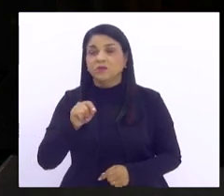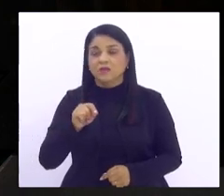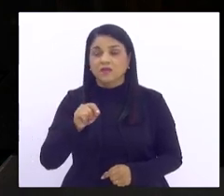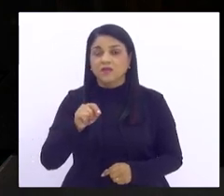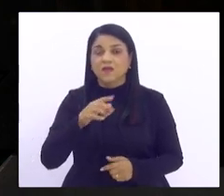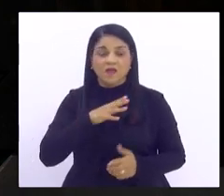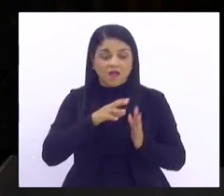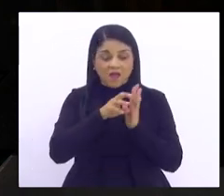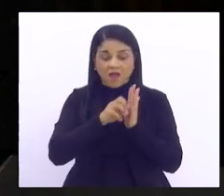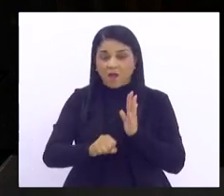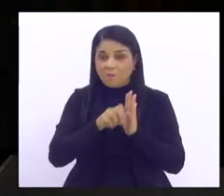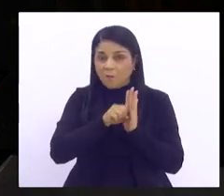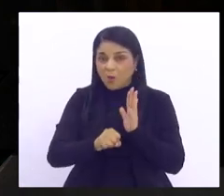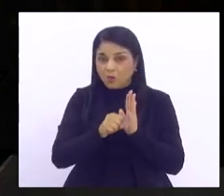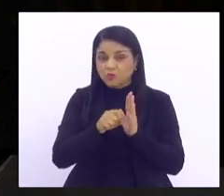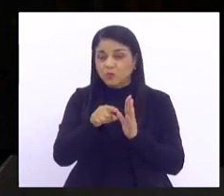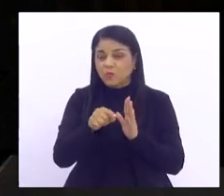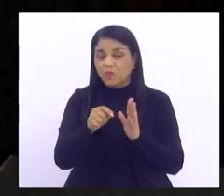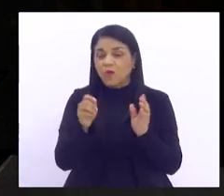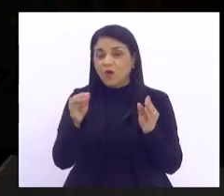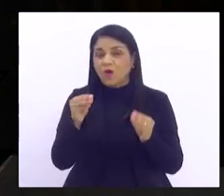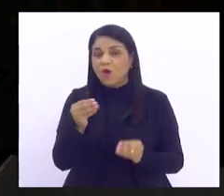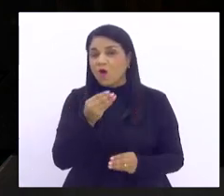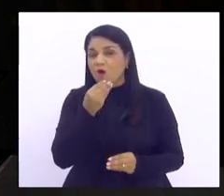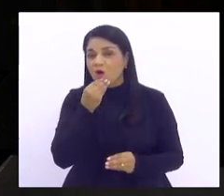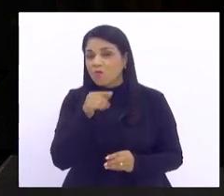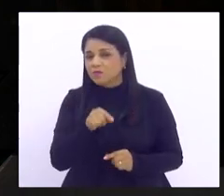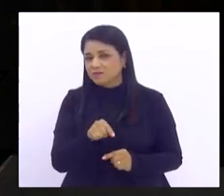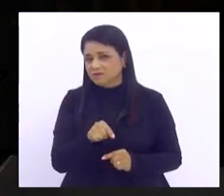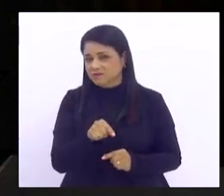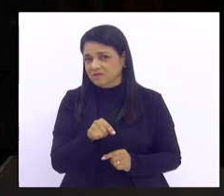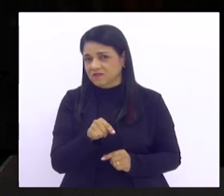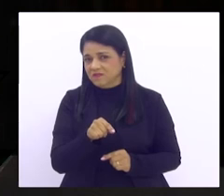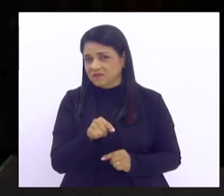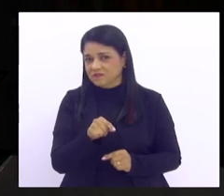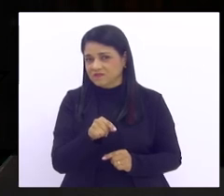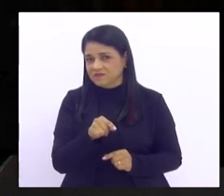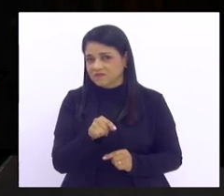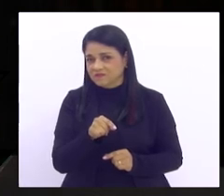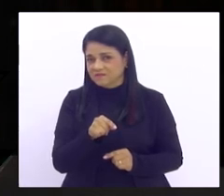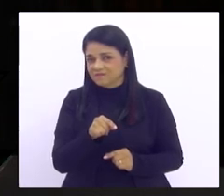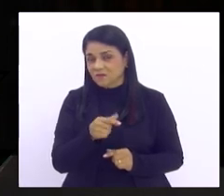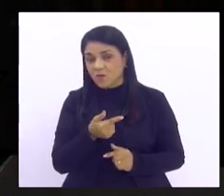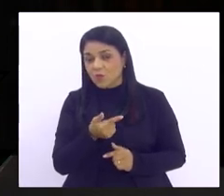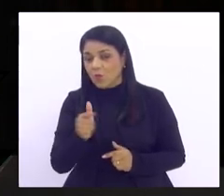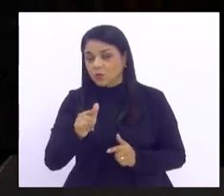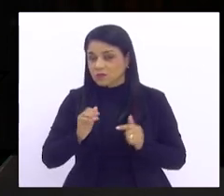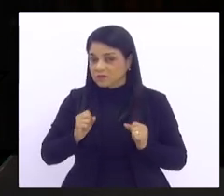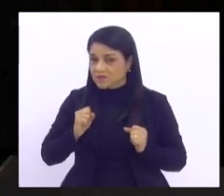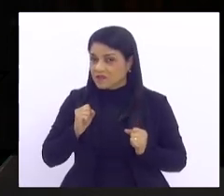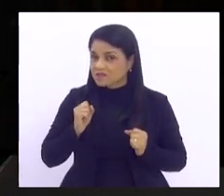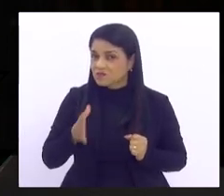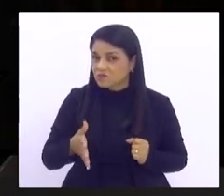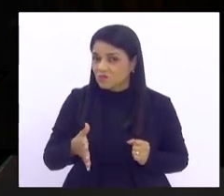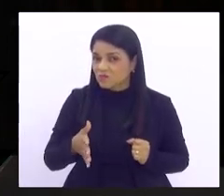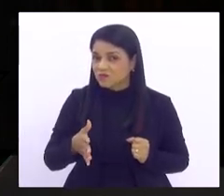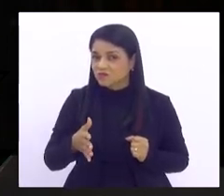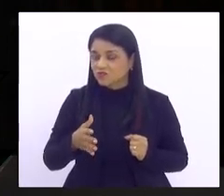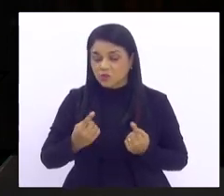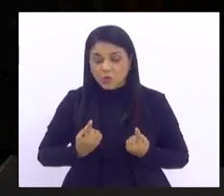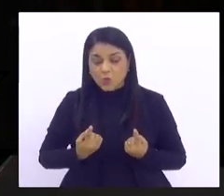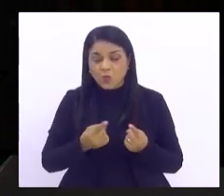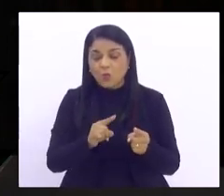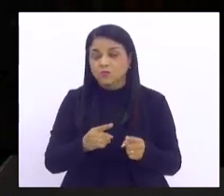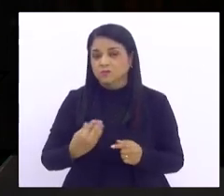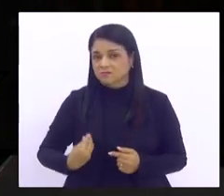criar uma janela de oportunidade para as diversas outras ações que são atentatórias à vida como um